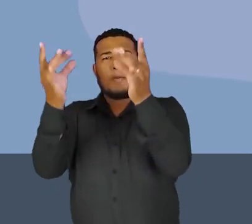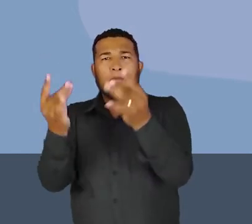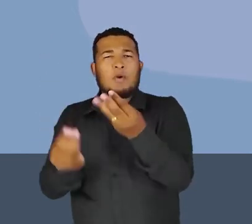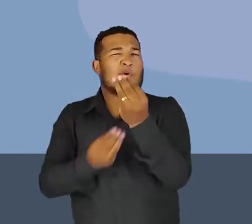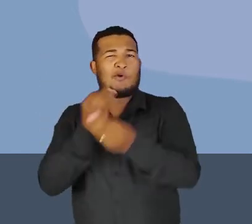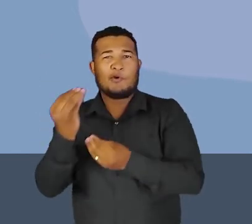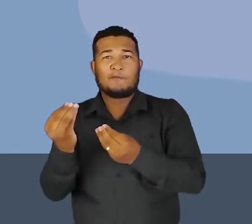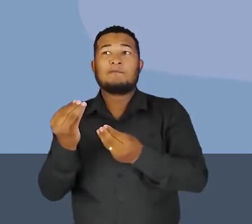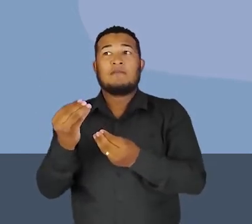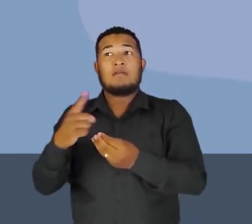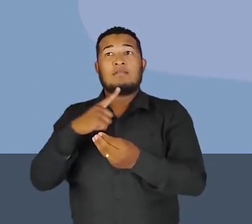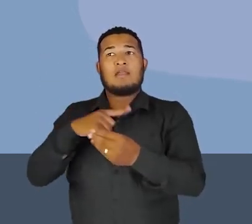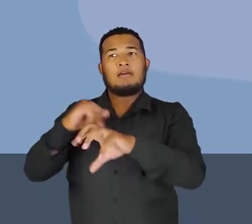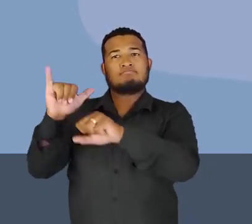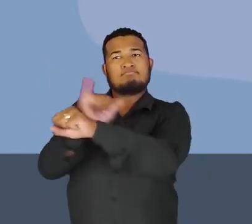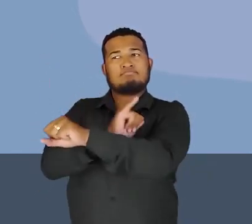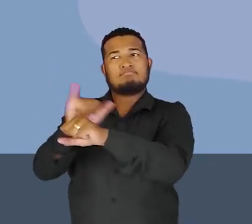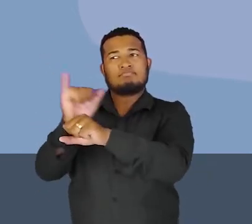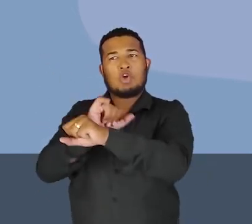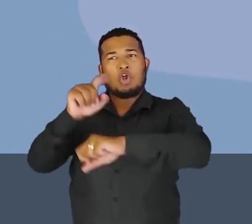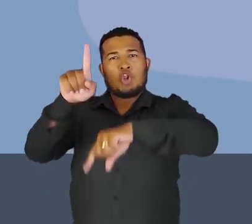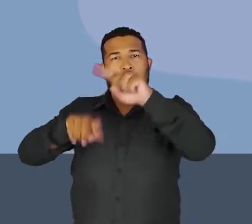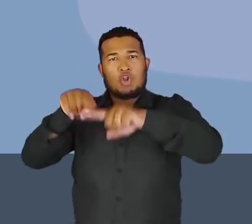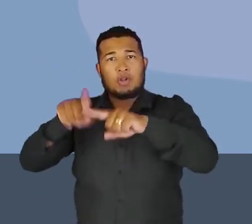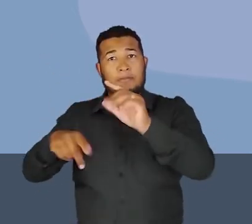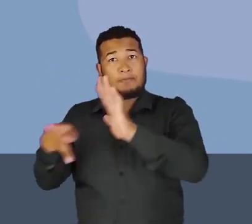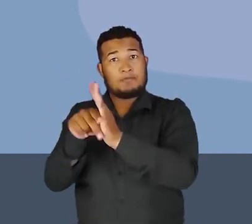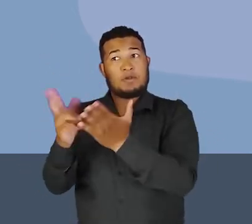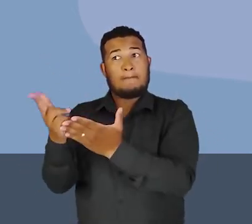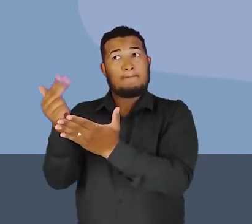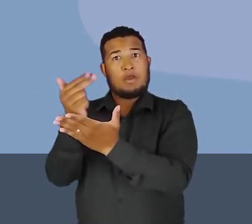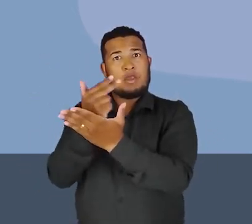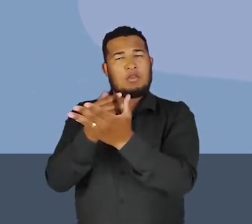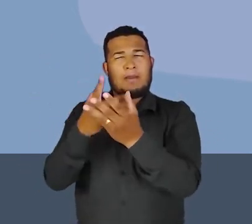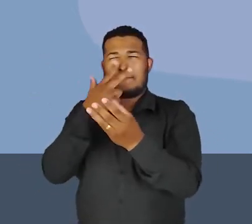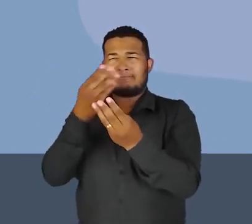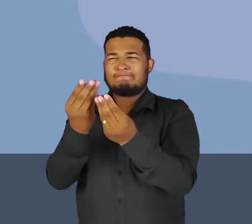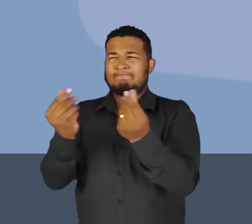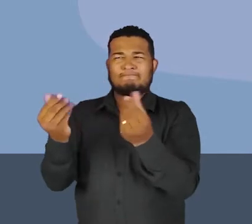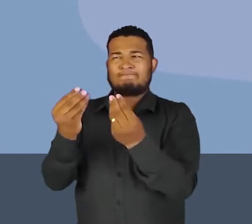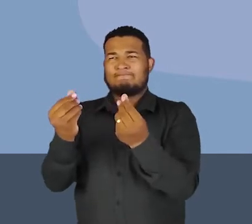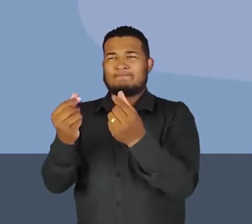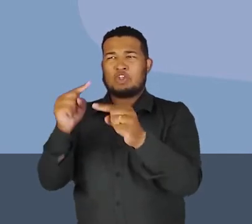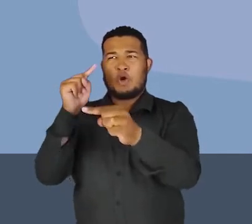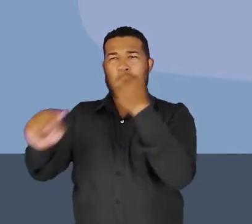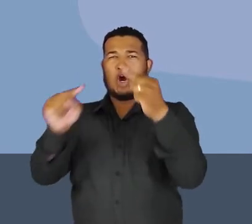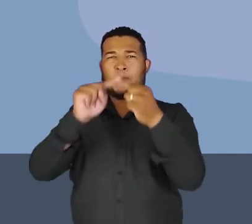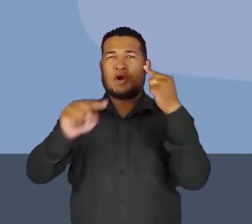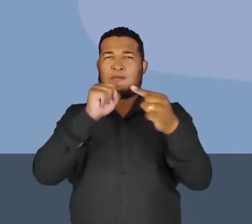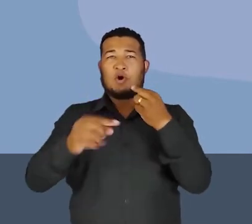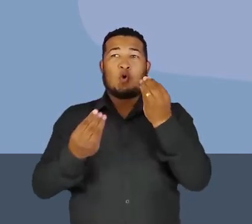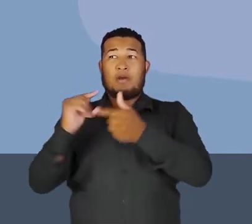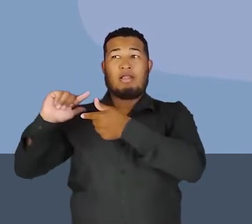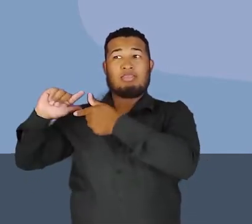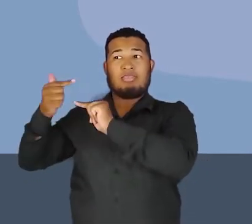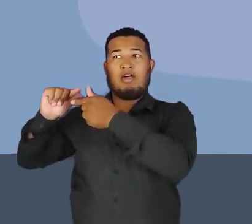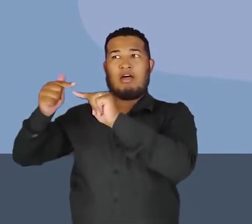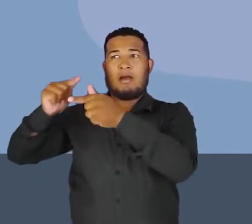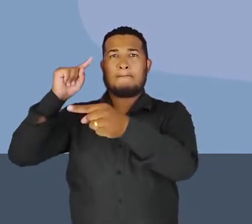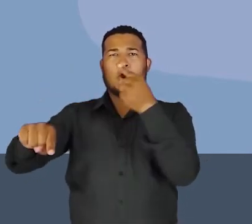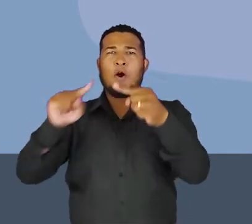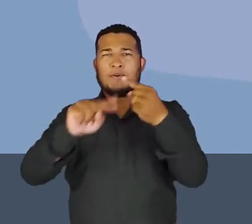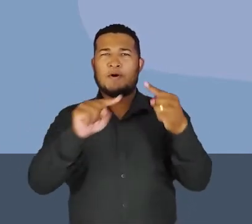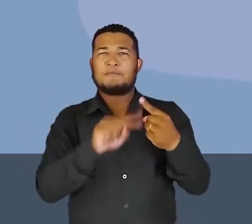começa a trabalhar certos elementos na pintura que distorcem e quebram, né, a tradição do quadro,